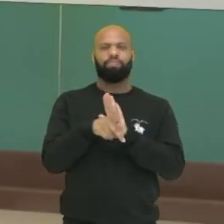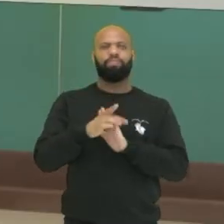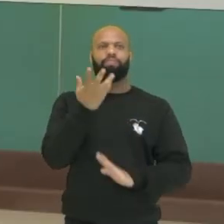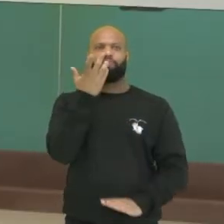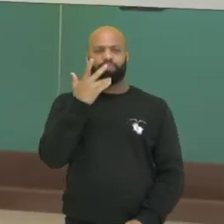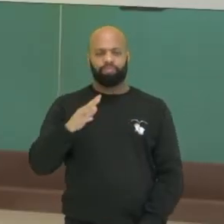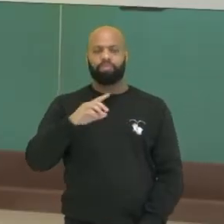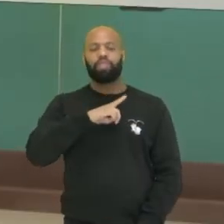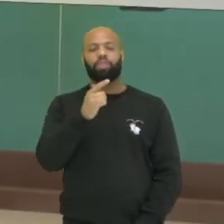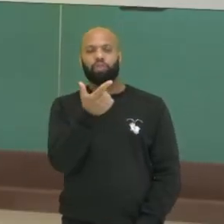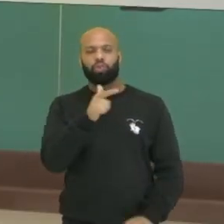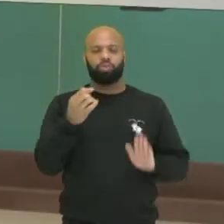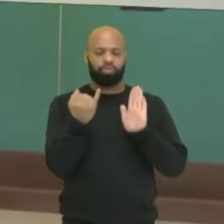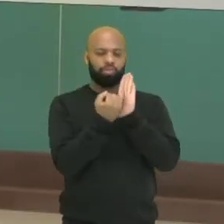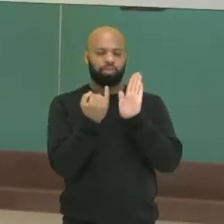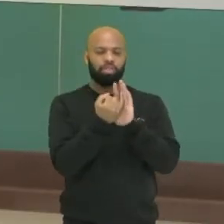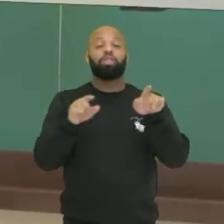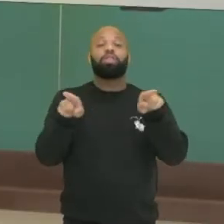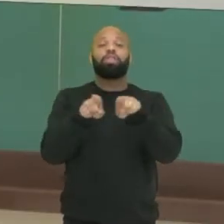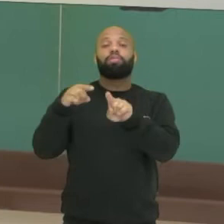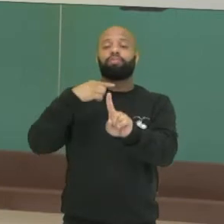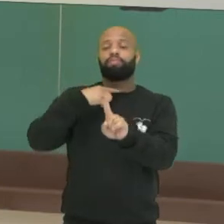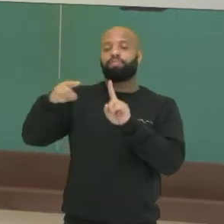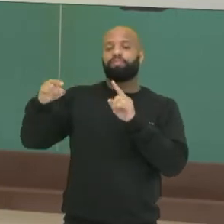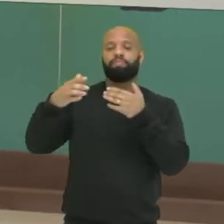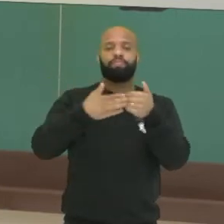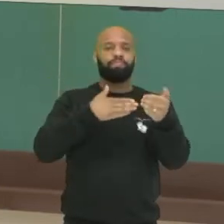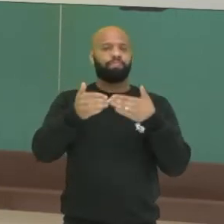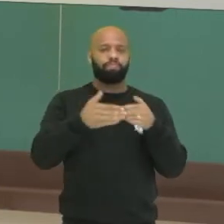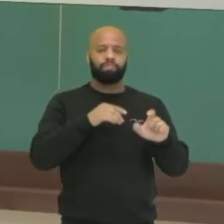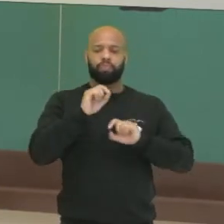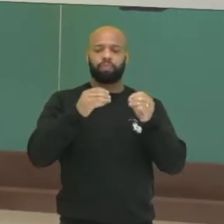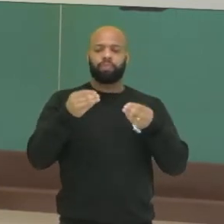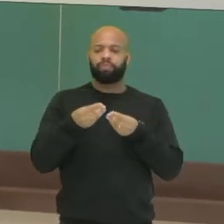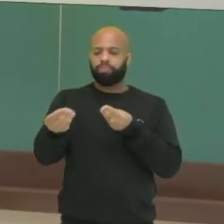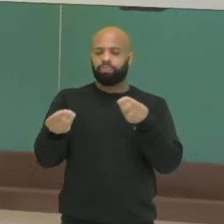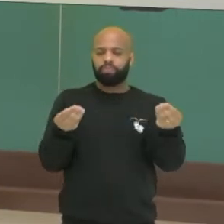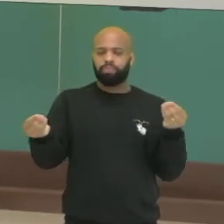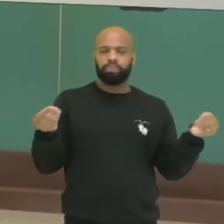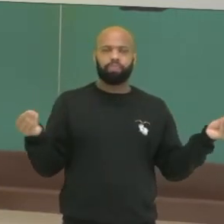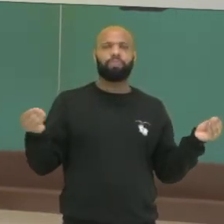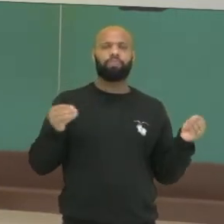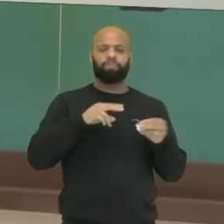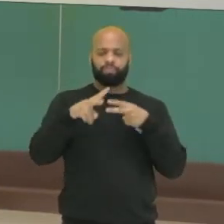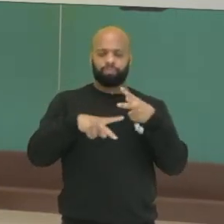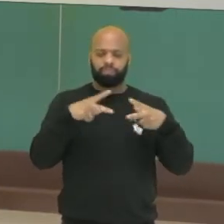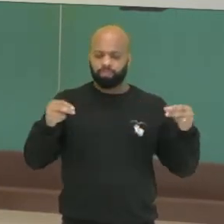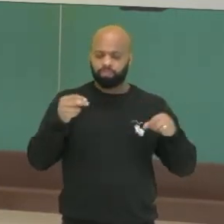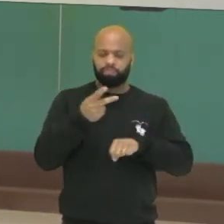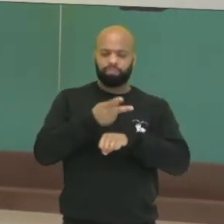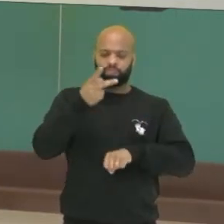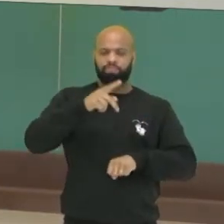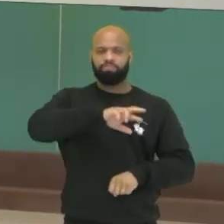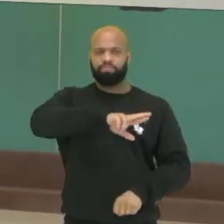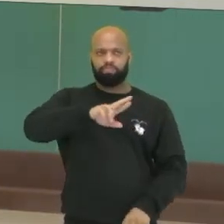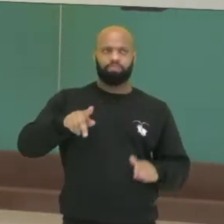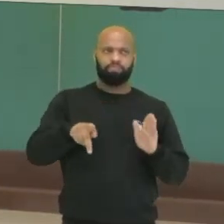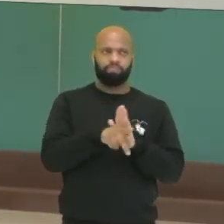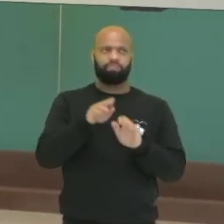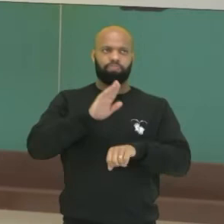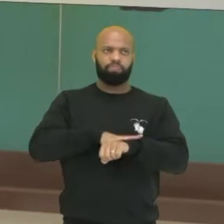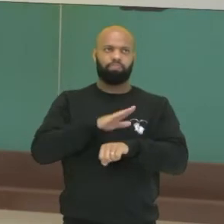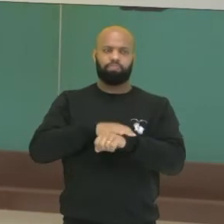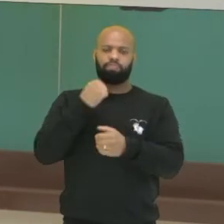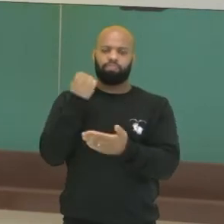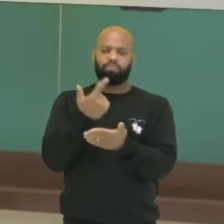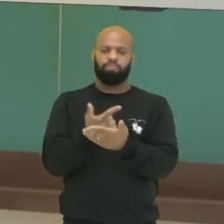outro inciso que proíbe qualquer distribuição de brindes, prêmios ou equivalentes na compra